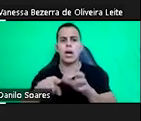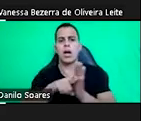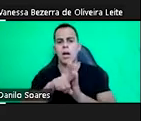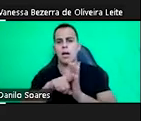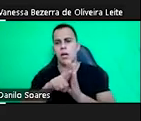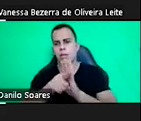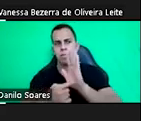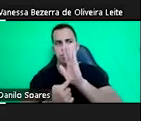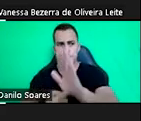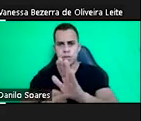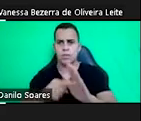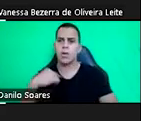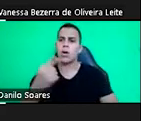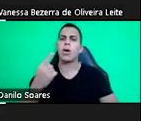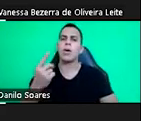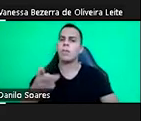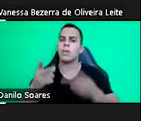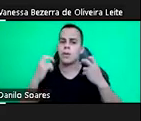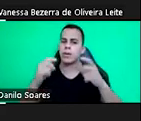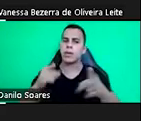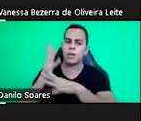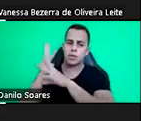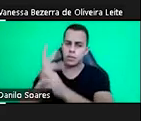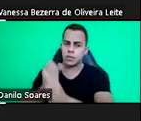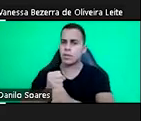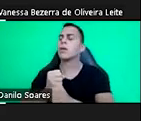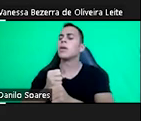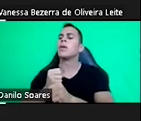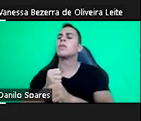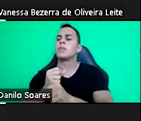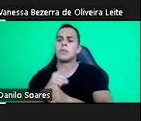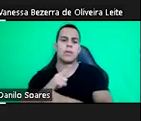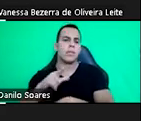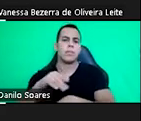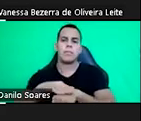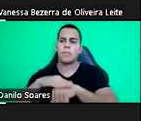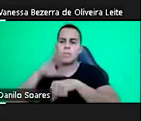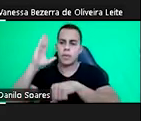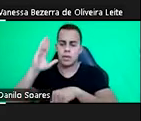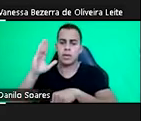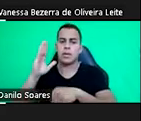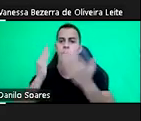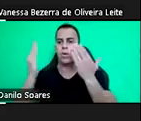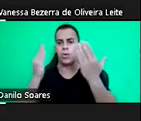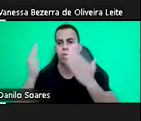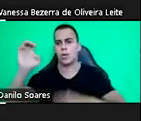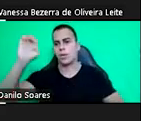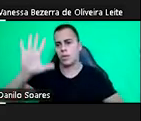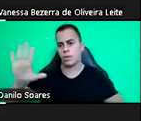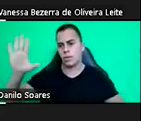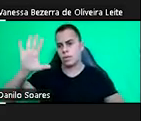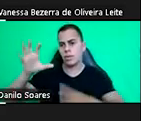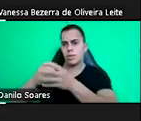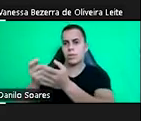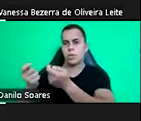que o score explica mais da variância quando comparado com indivíduos europeus lá do grupo